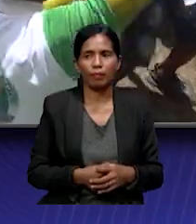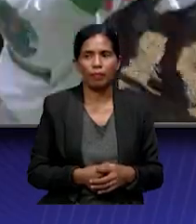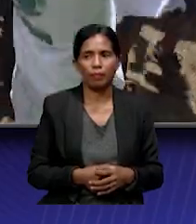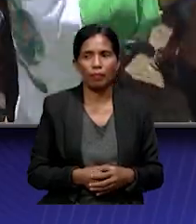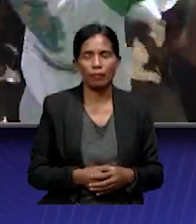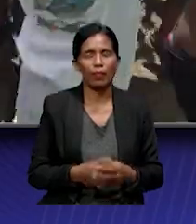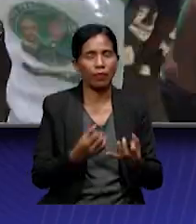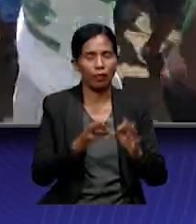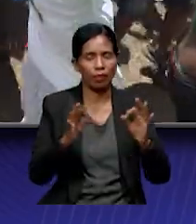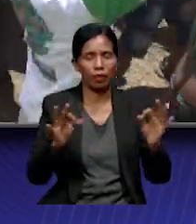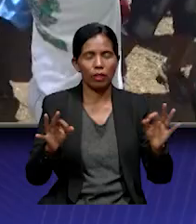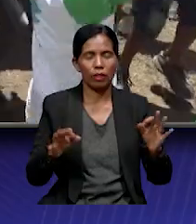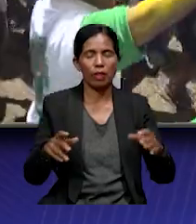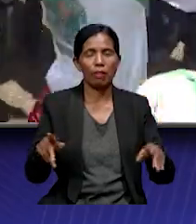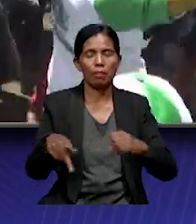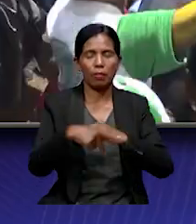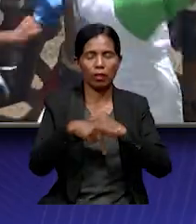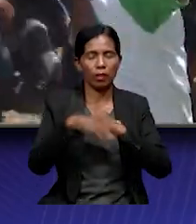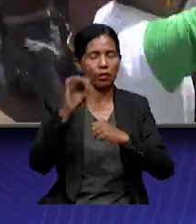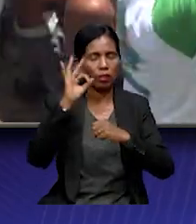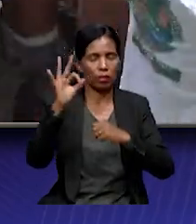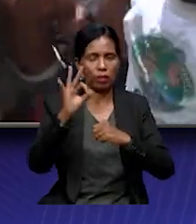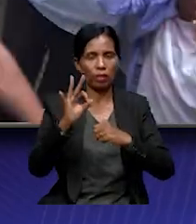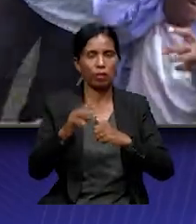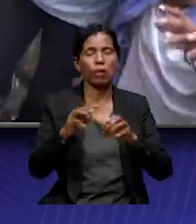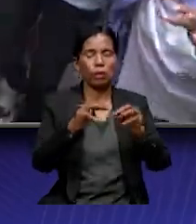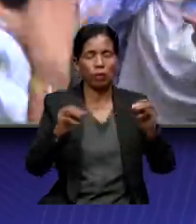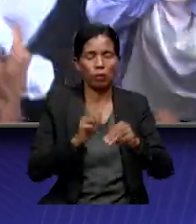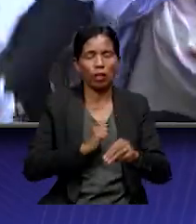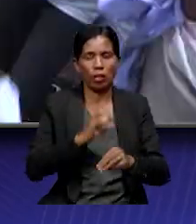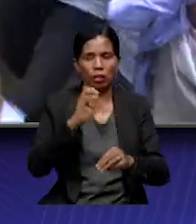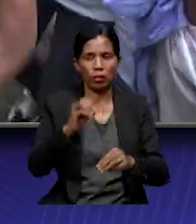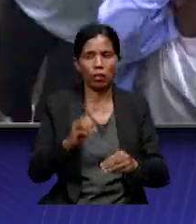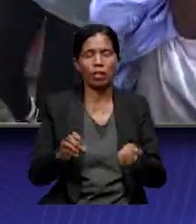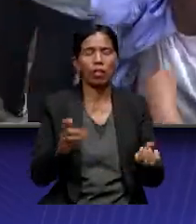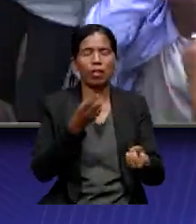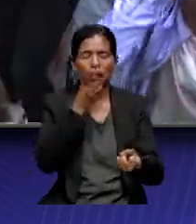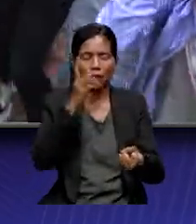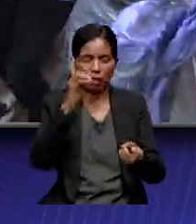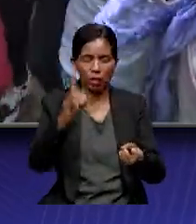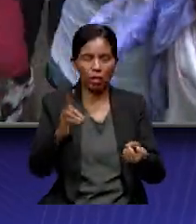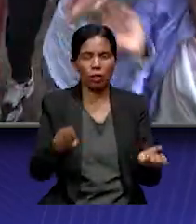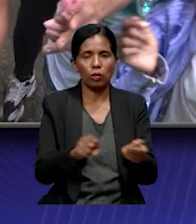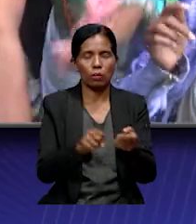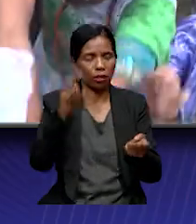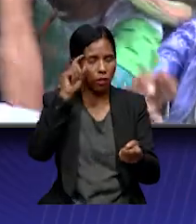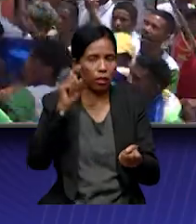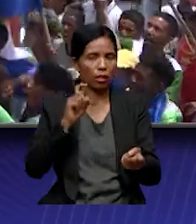Antes Ramata, coordenador Partido Fretilin, conto no PLP Município Ainaru, declara apoio Zé Ramos Horta no Kairala Sanana Gusmão